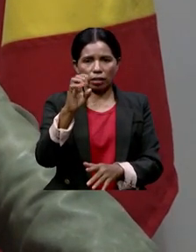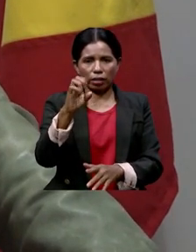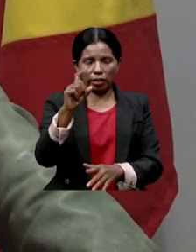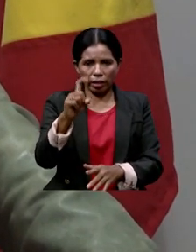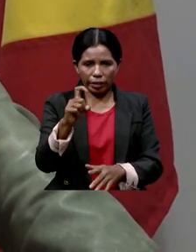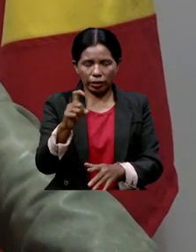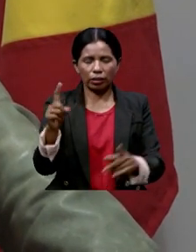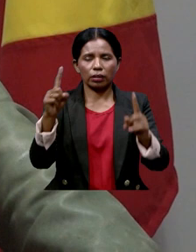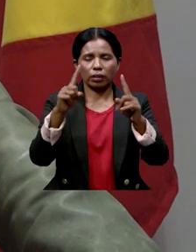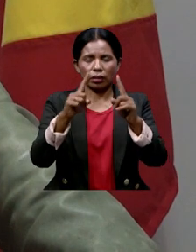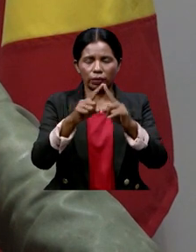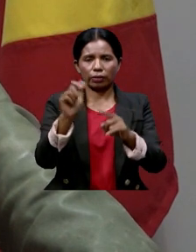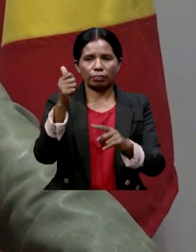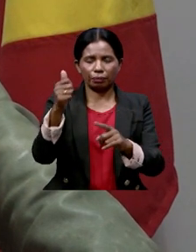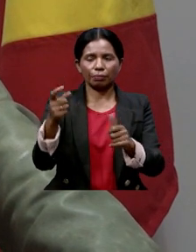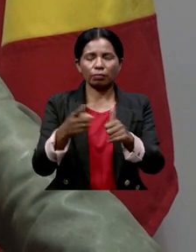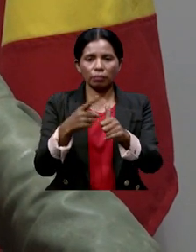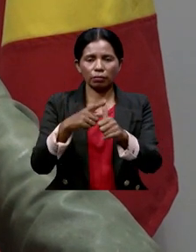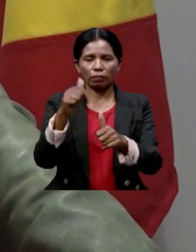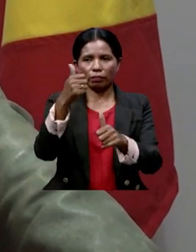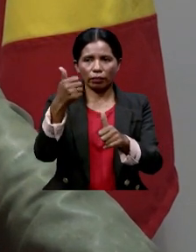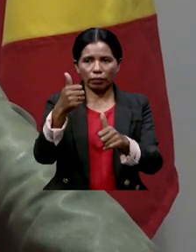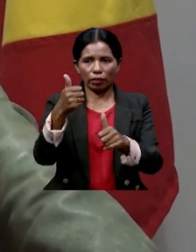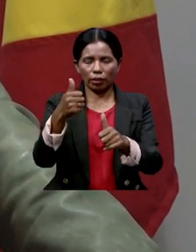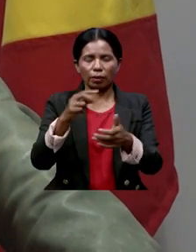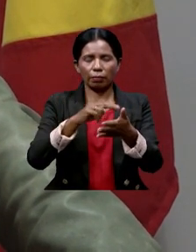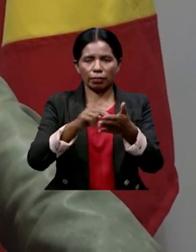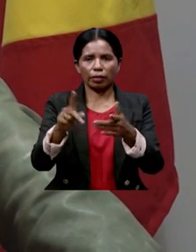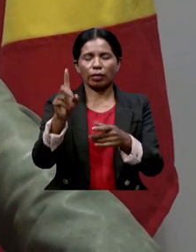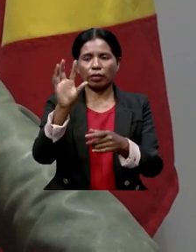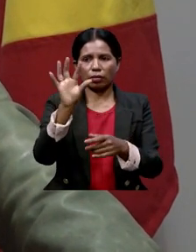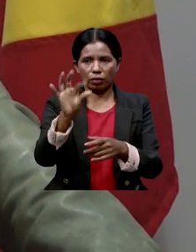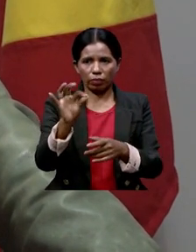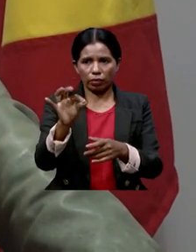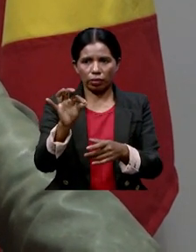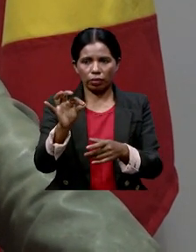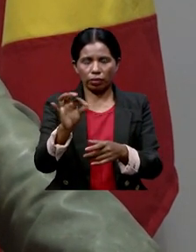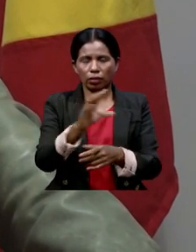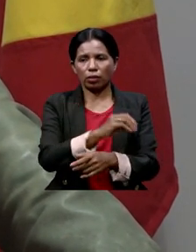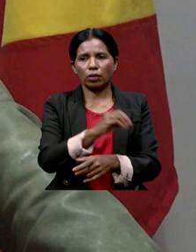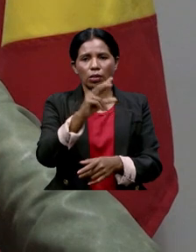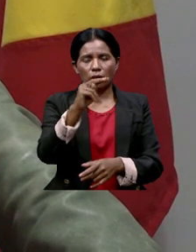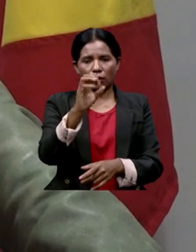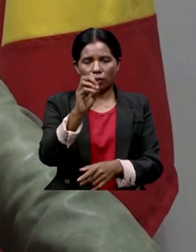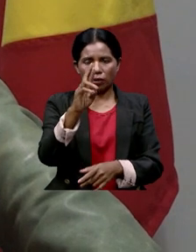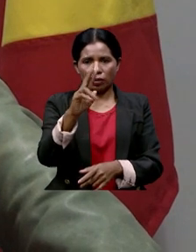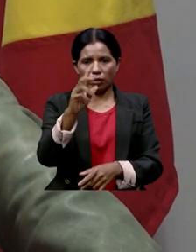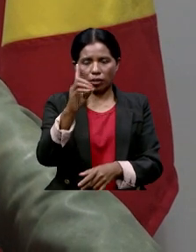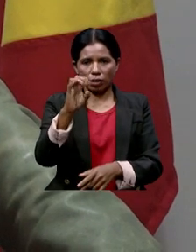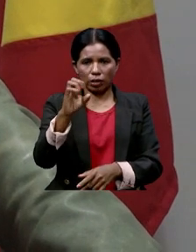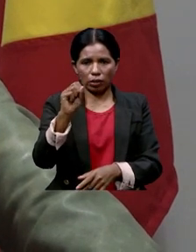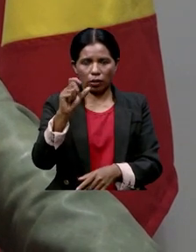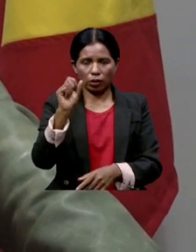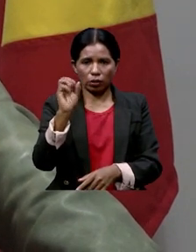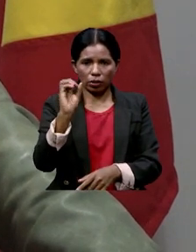Tó 10, no primeiro 10, né? Primeiro 9, né? Nórdicos, países nórdicos, há muito